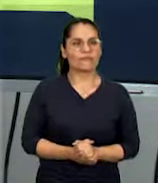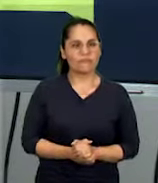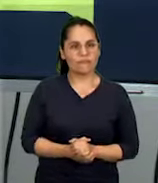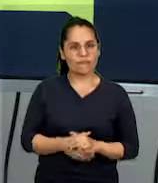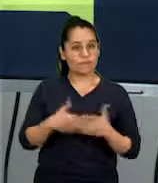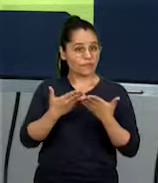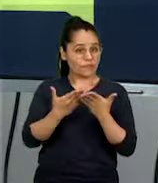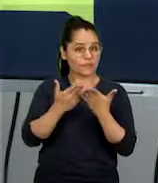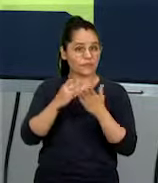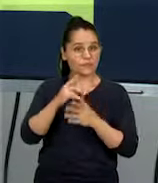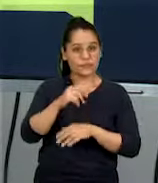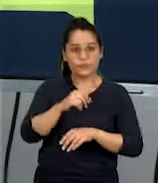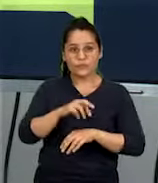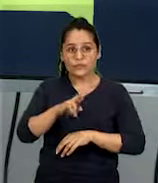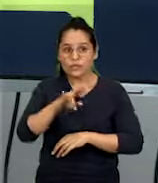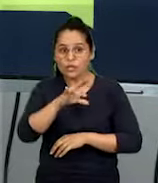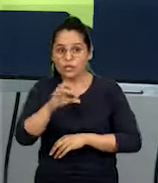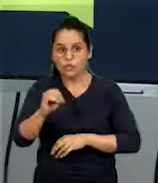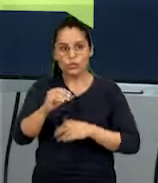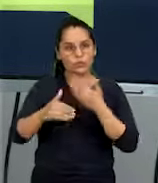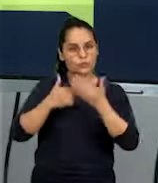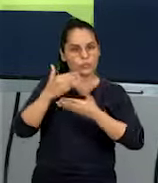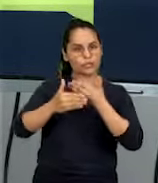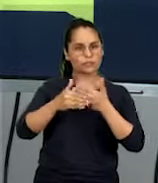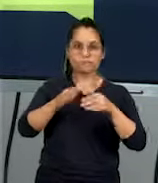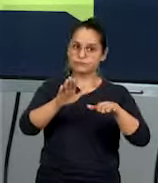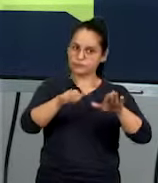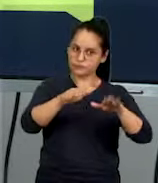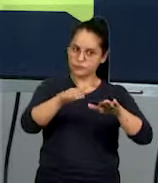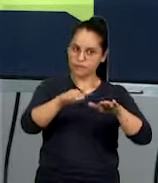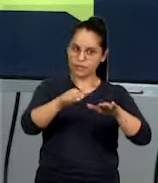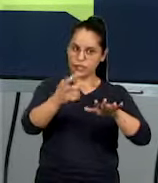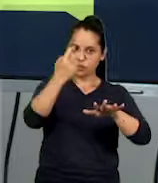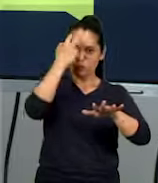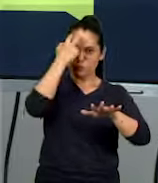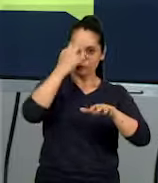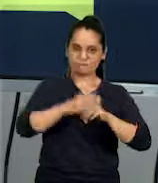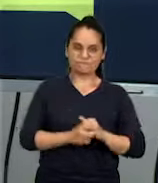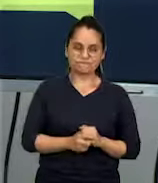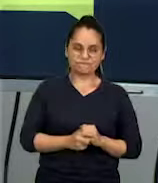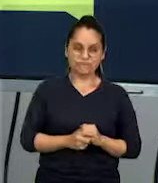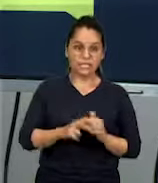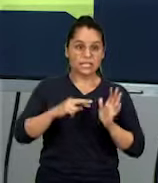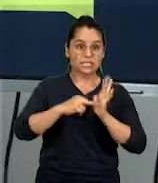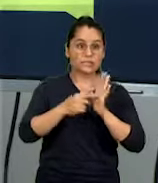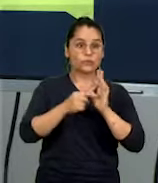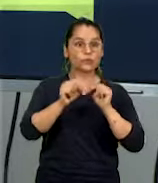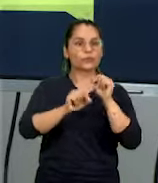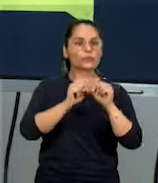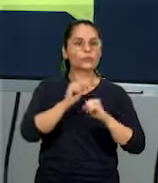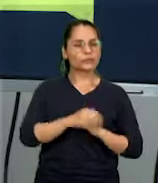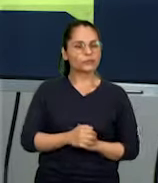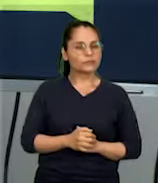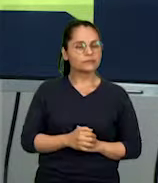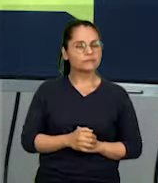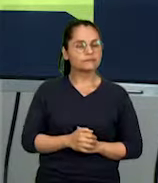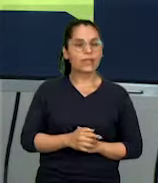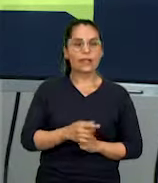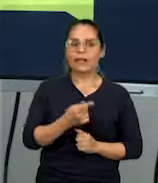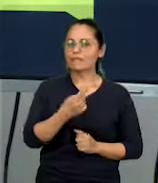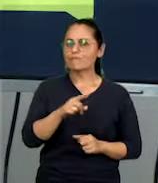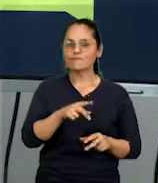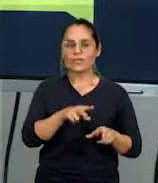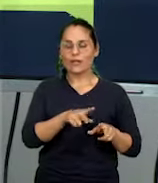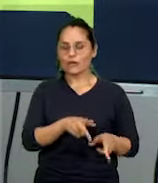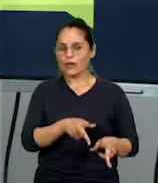Os ritos de passagem variam de acordo com a cultura. Isso quer dizer que eles não são